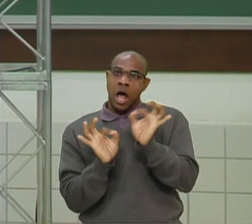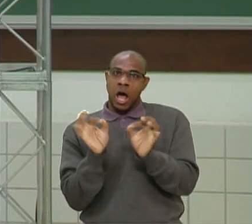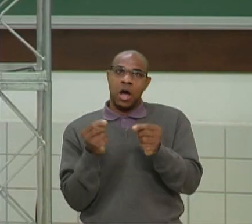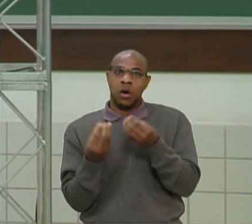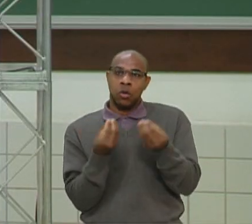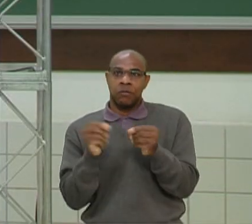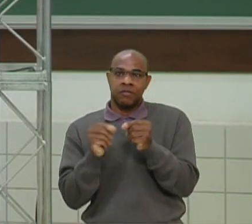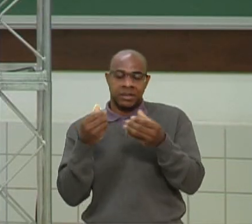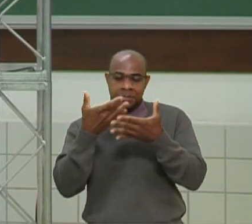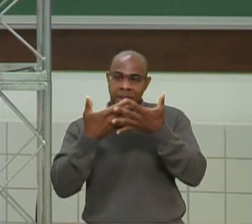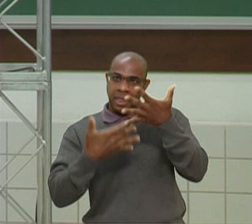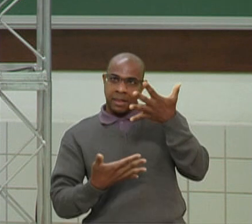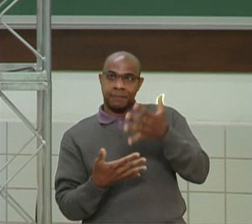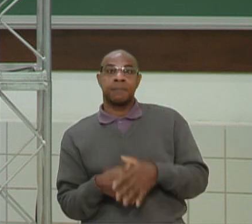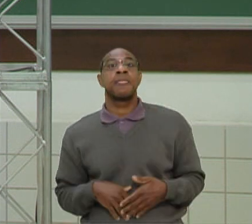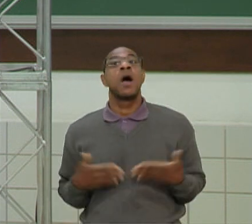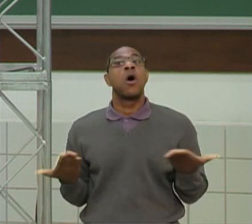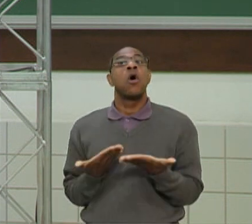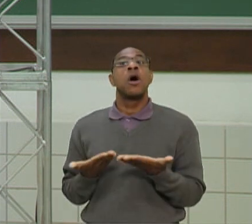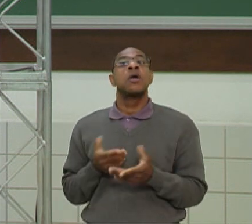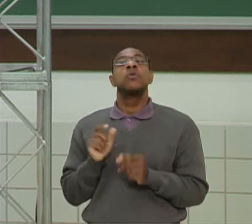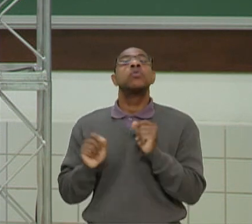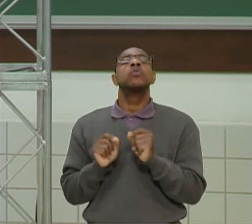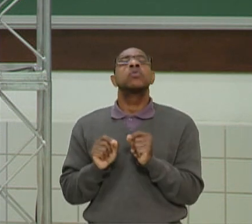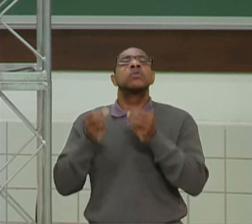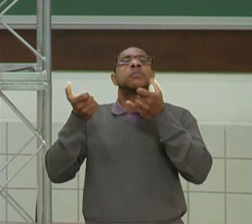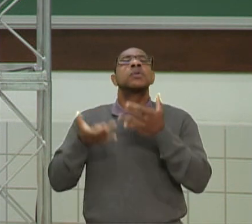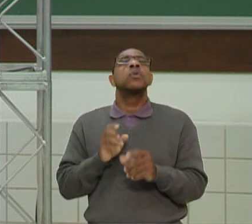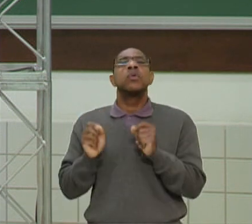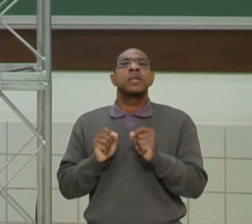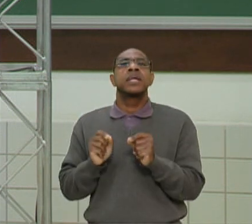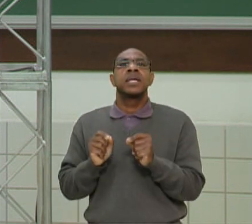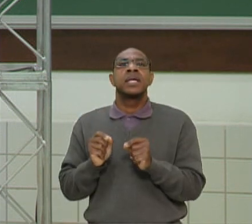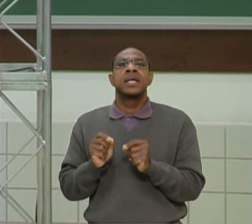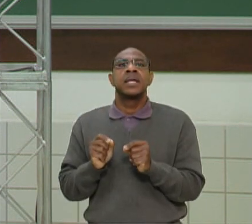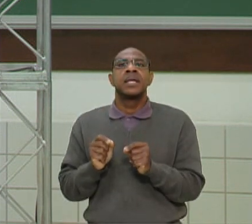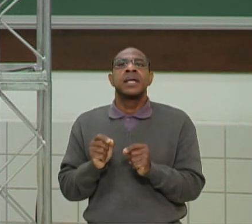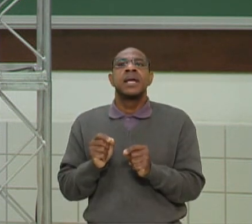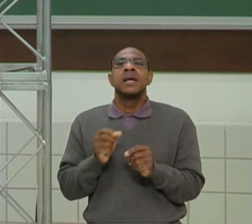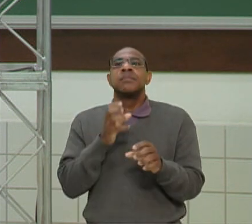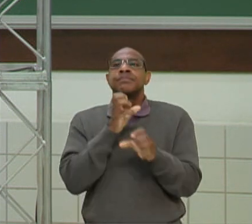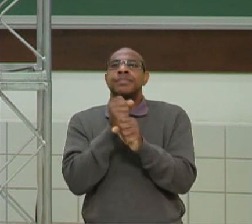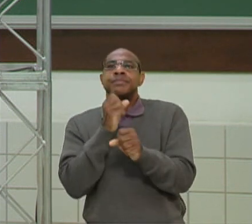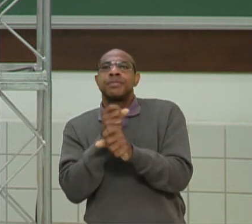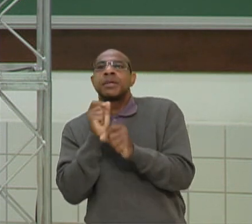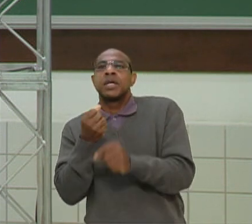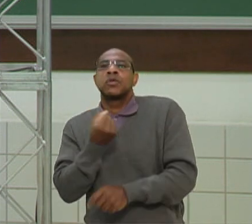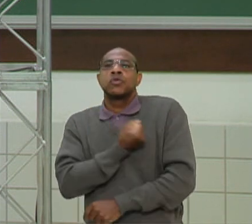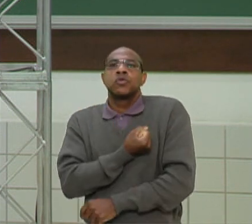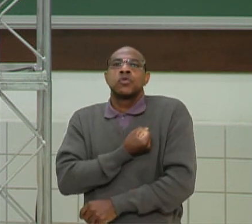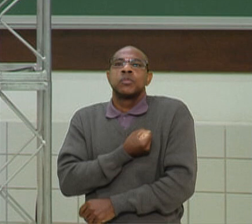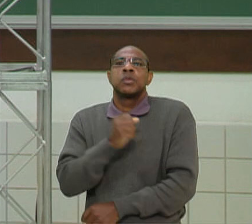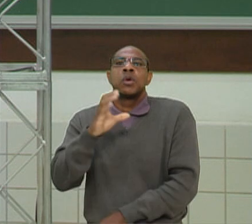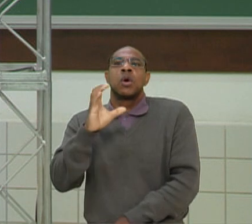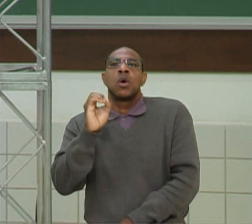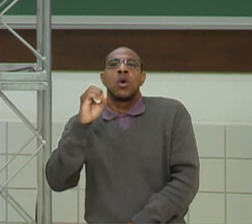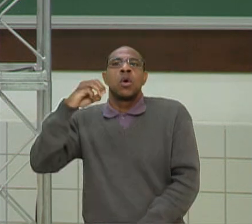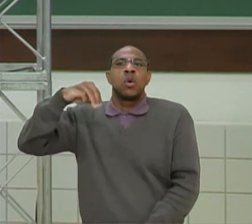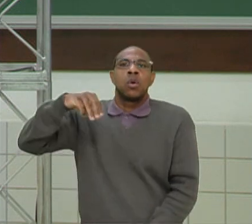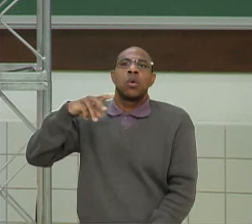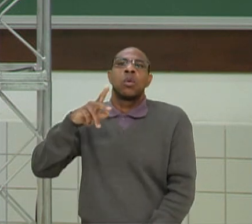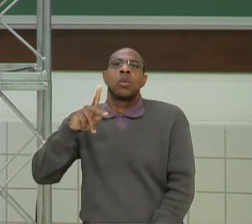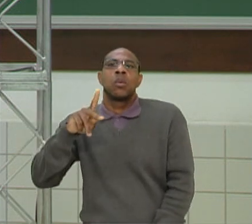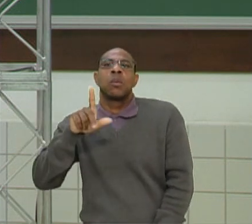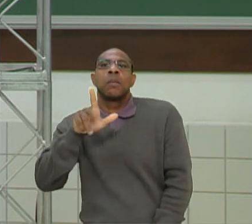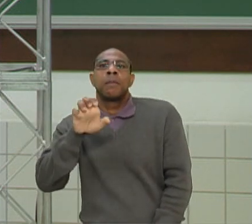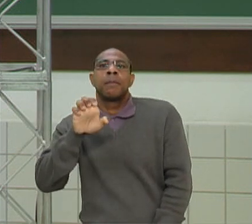o que a gente estudou? As operações com os números complexos. Vimos a adição, a subtração, multiplicação e